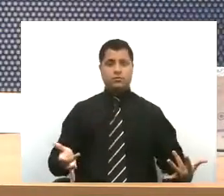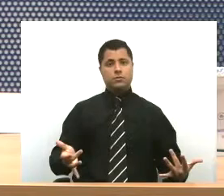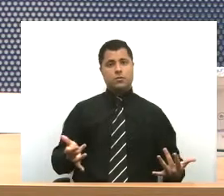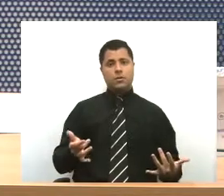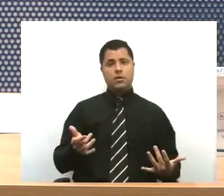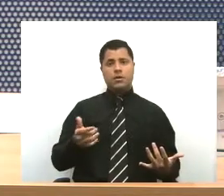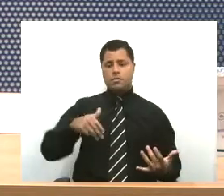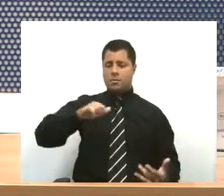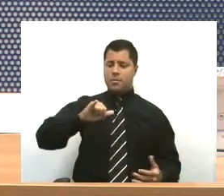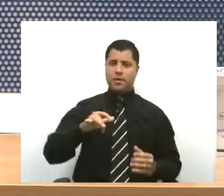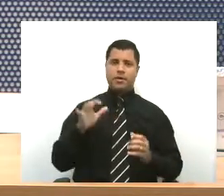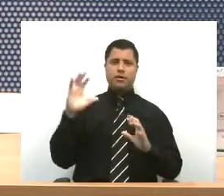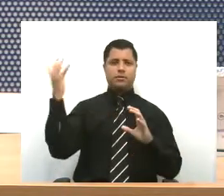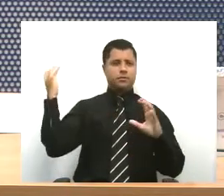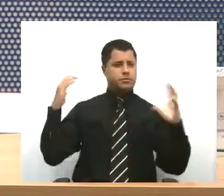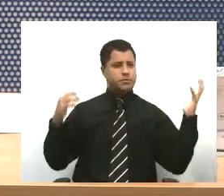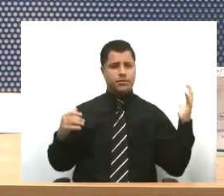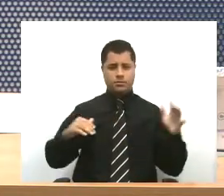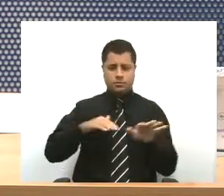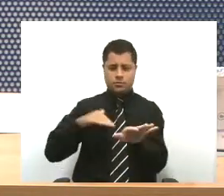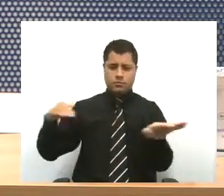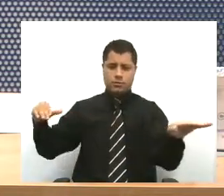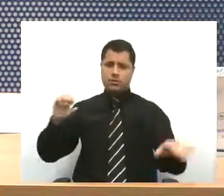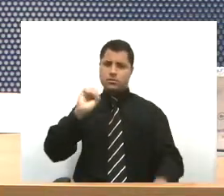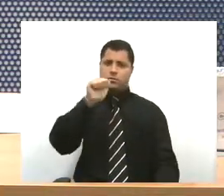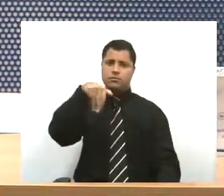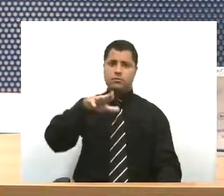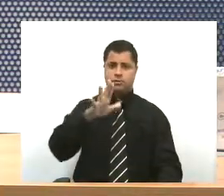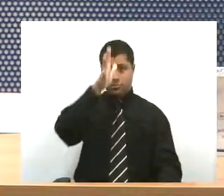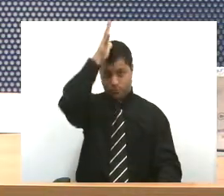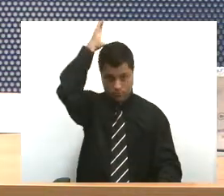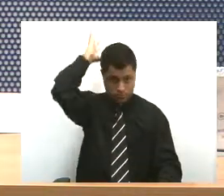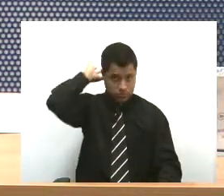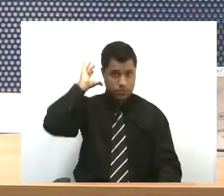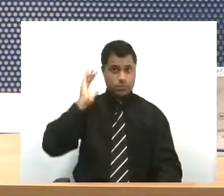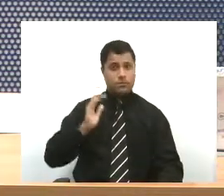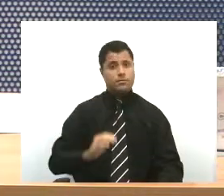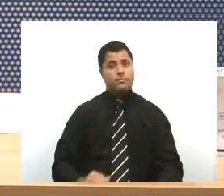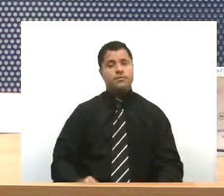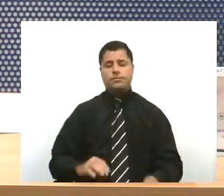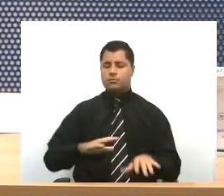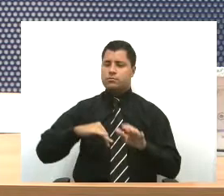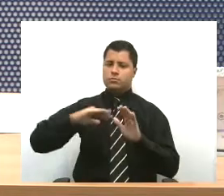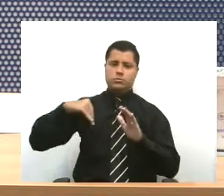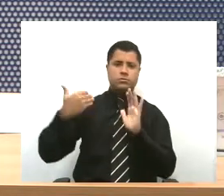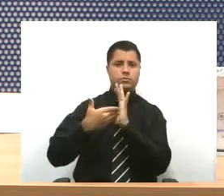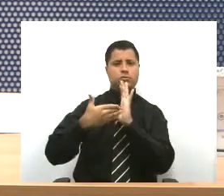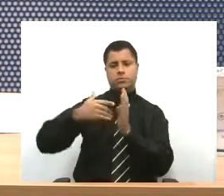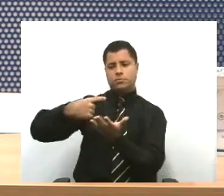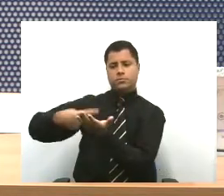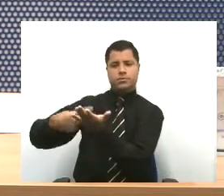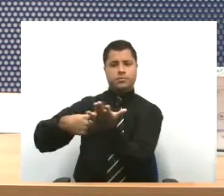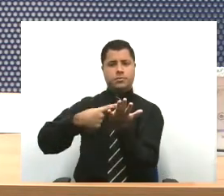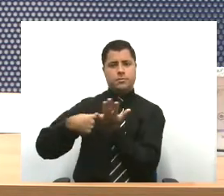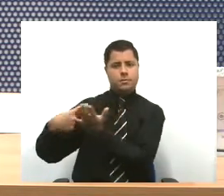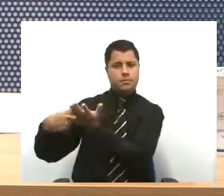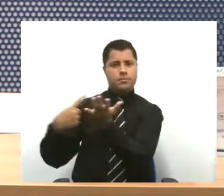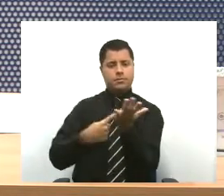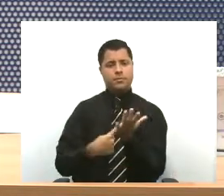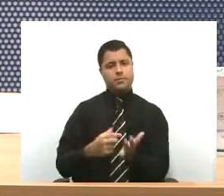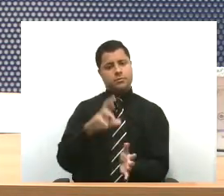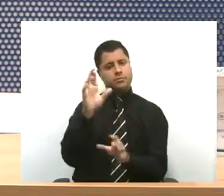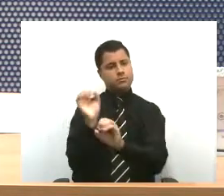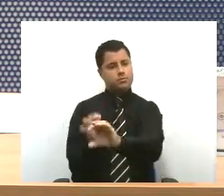meio ambiente, do trânsito, do SAMU, do Corpo de Bombeiro, que a gente tem feito esse trabalho junto aos trabalhadores.